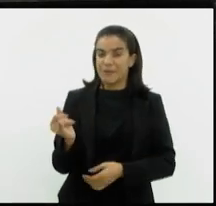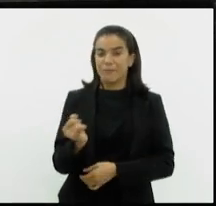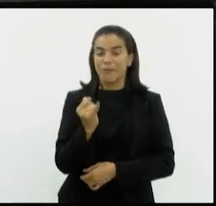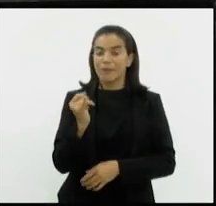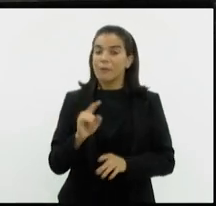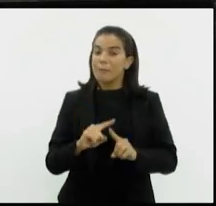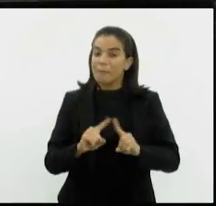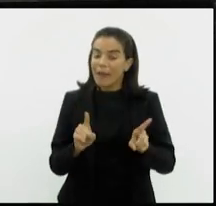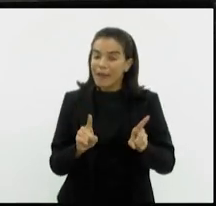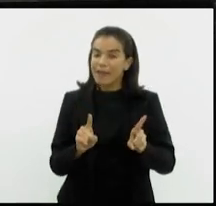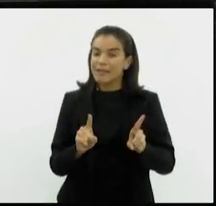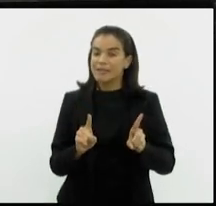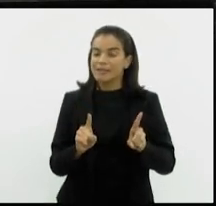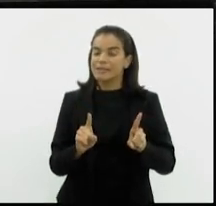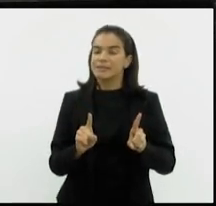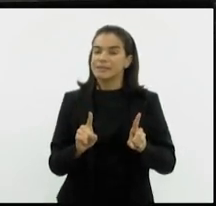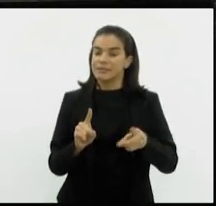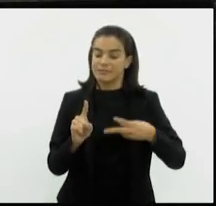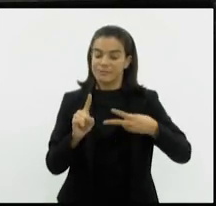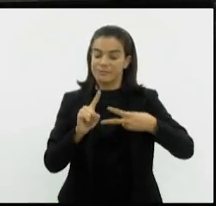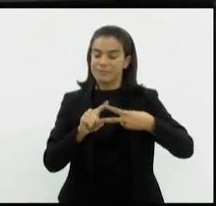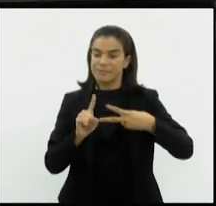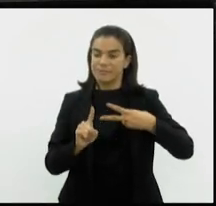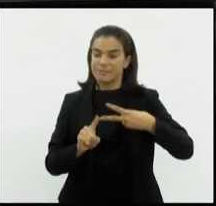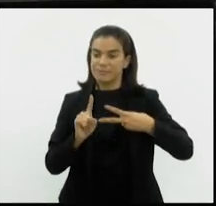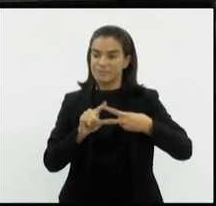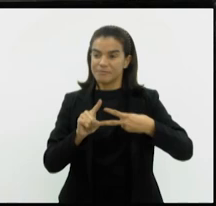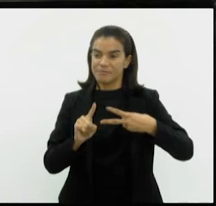Vista que Em ambos os